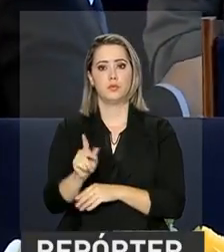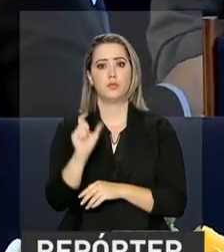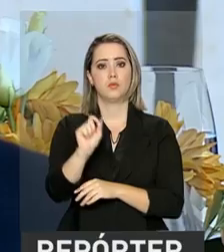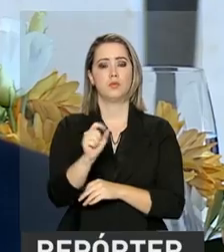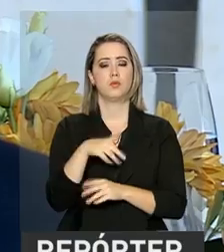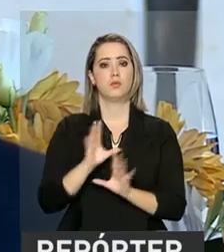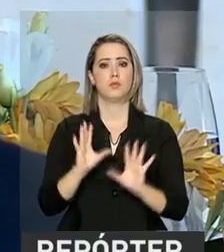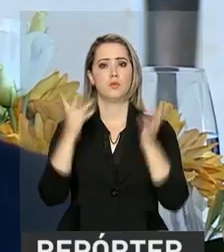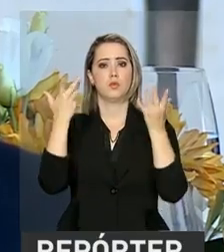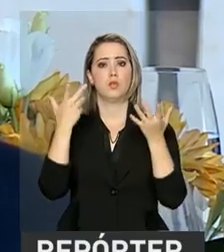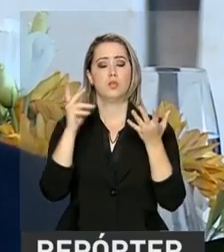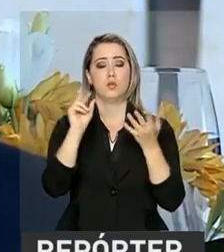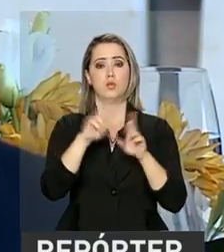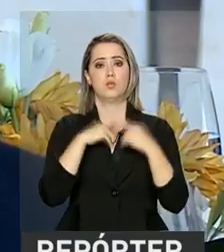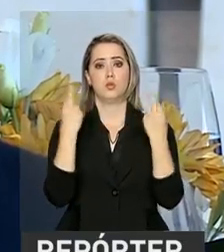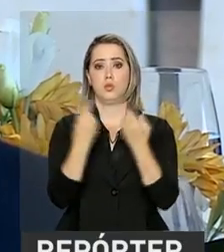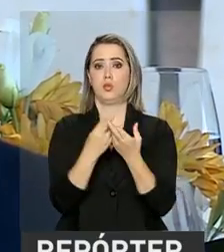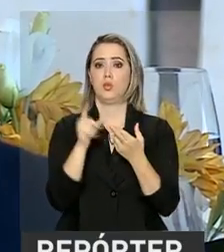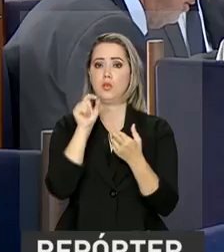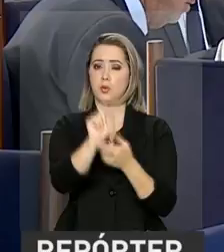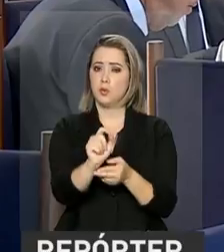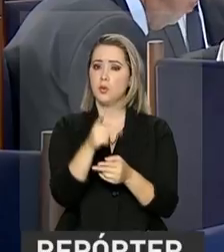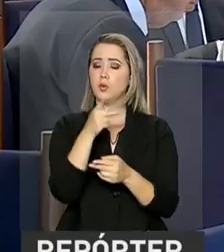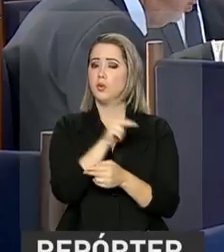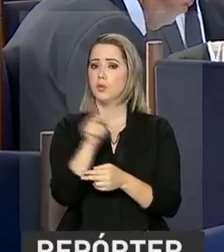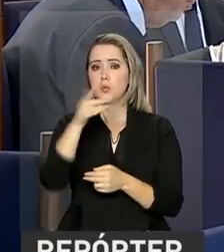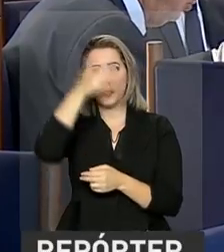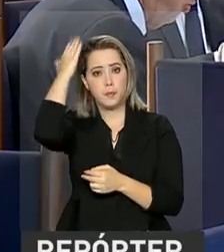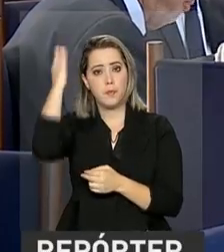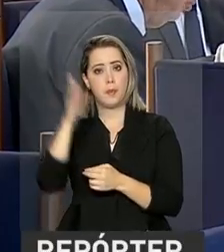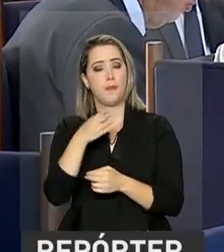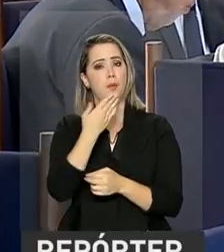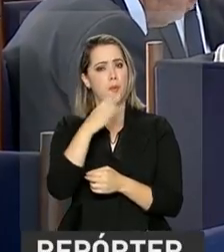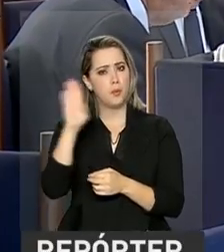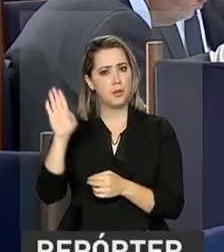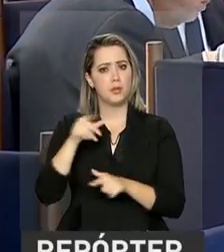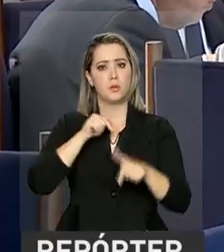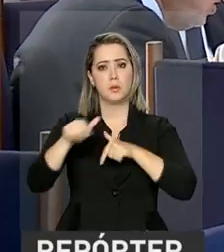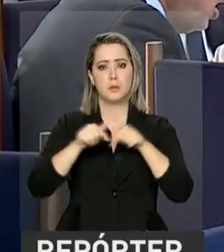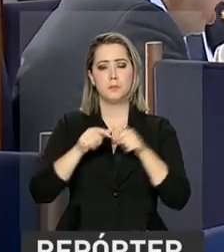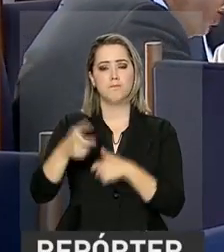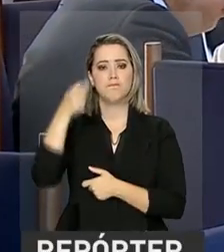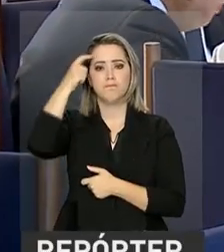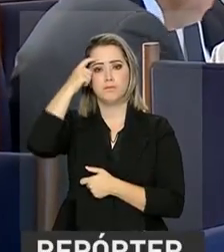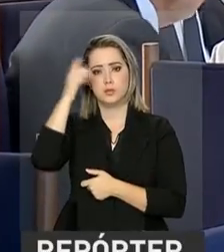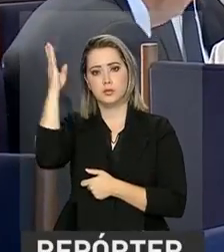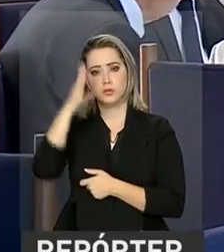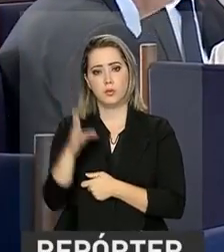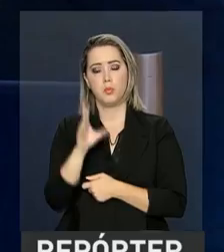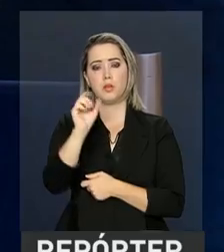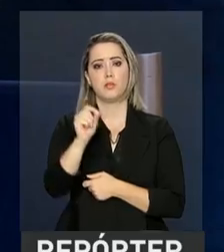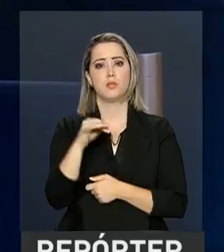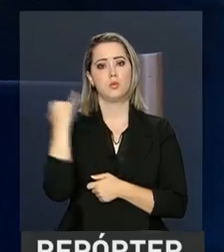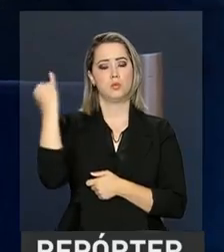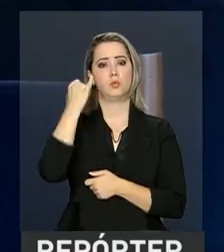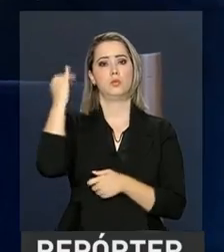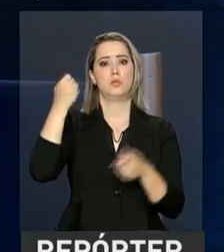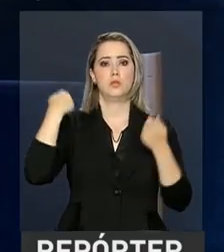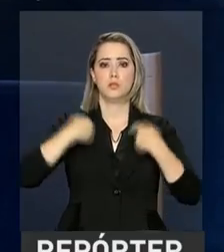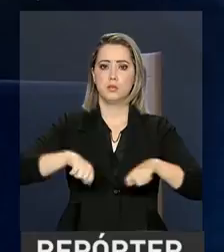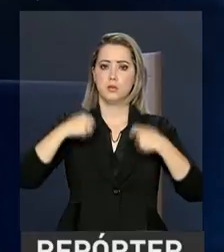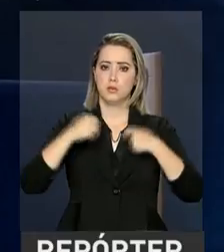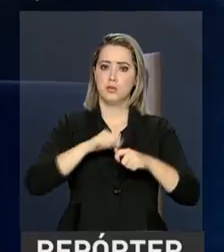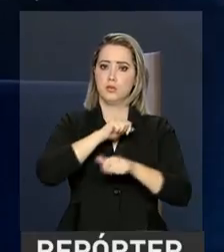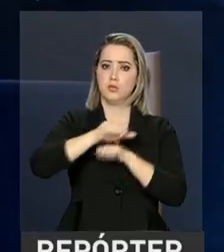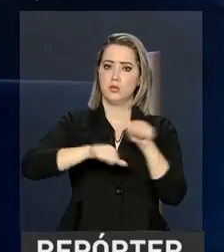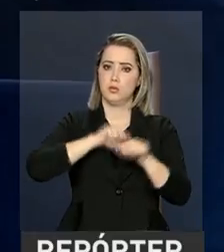reunião no jaburu o presidente prometeu trabalhar para conscientizar os brasileiros sobre a importância e